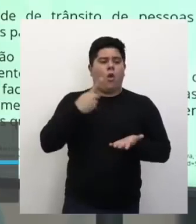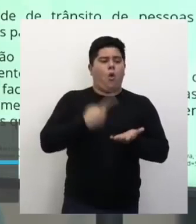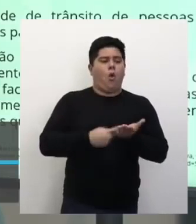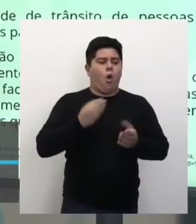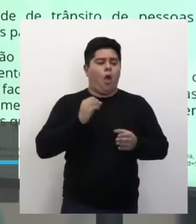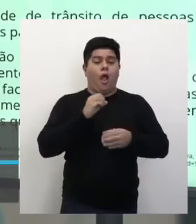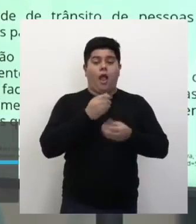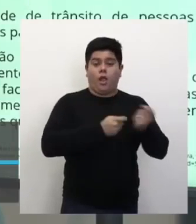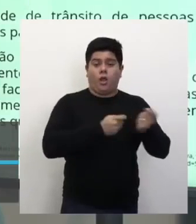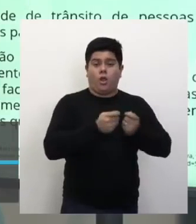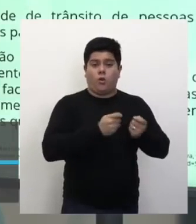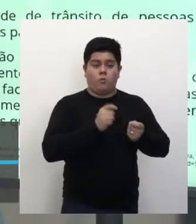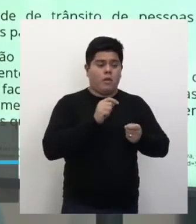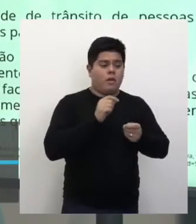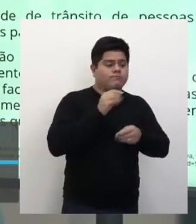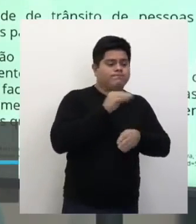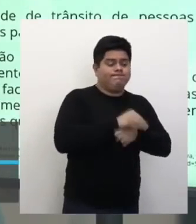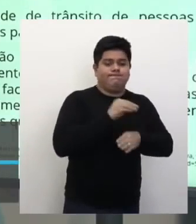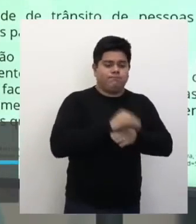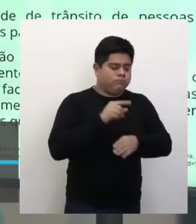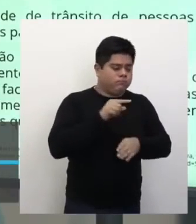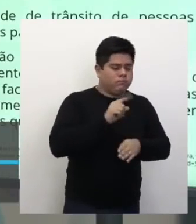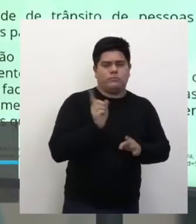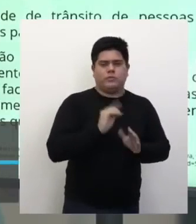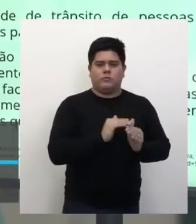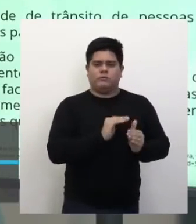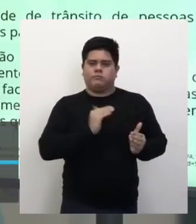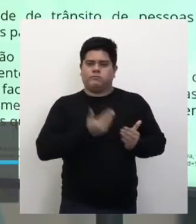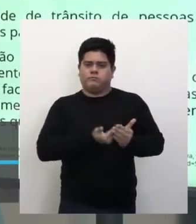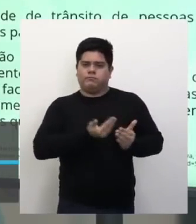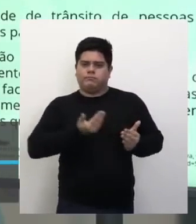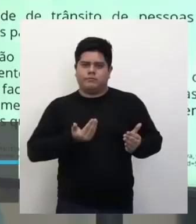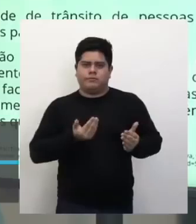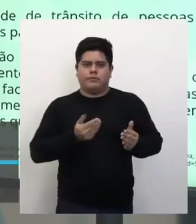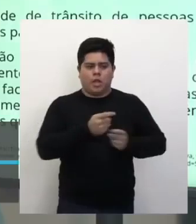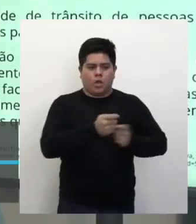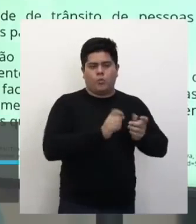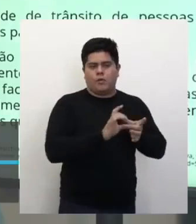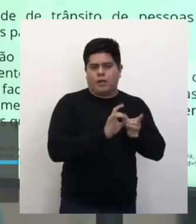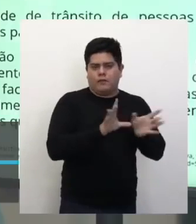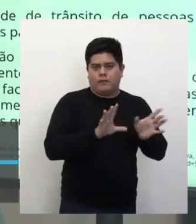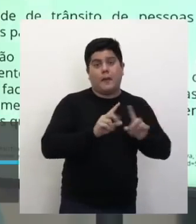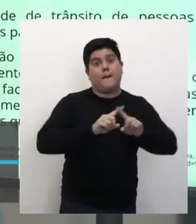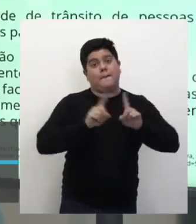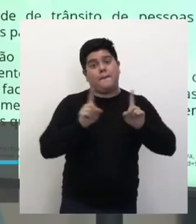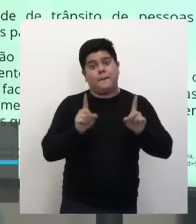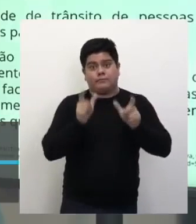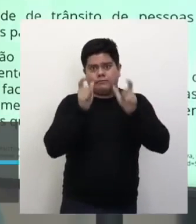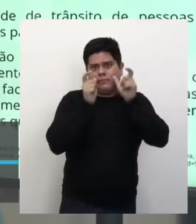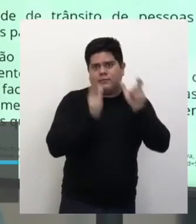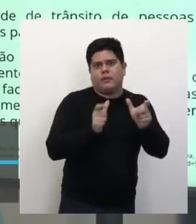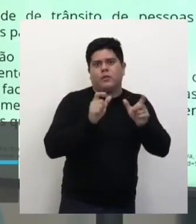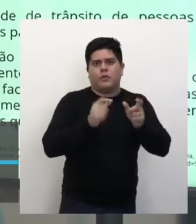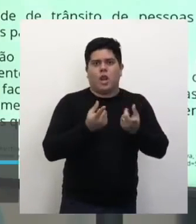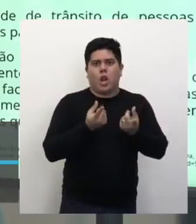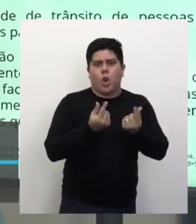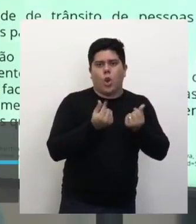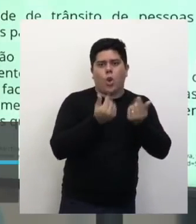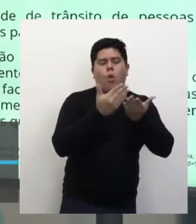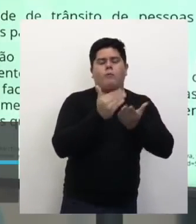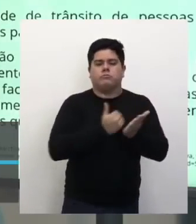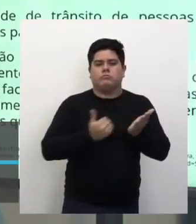economia e deixando a economia mais livre, né, logicamente com interesses de ter um mais lucro, né, e